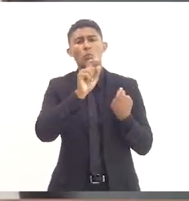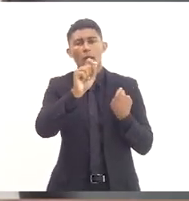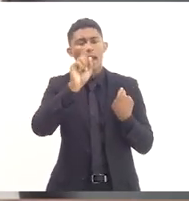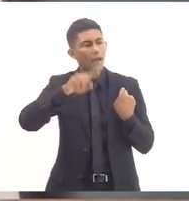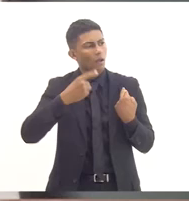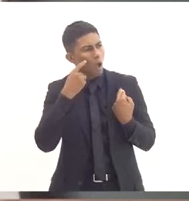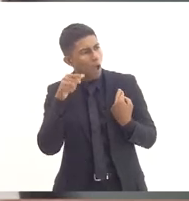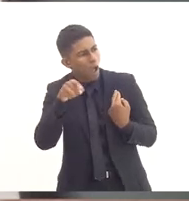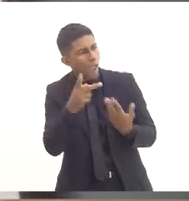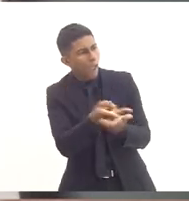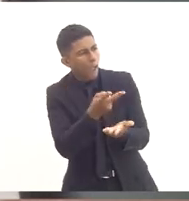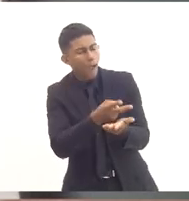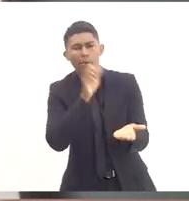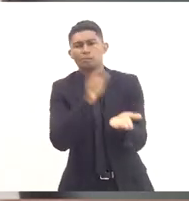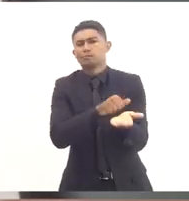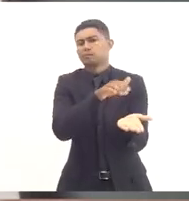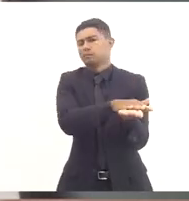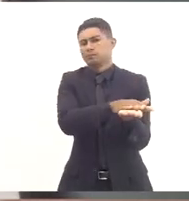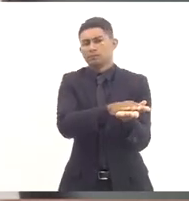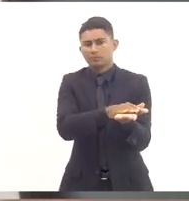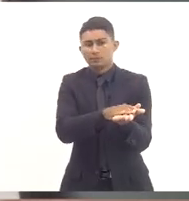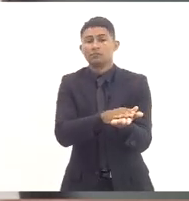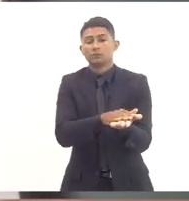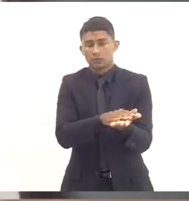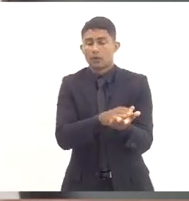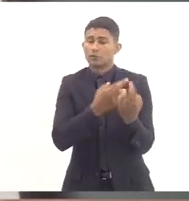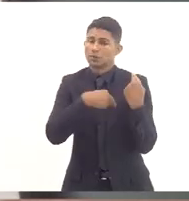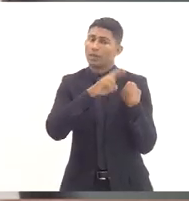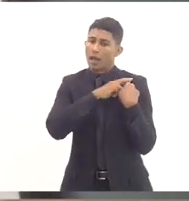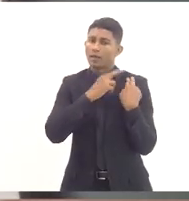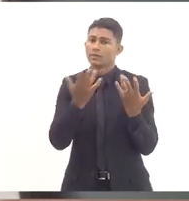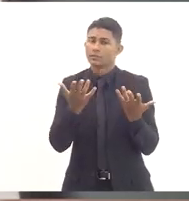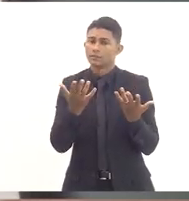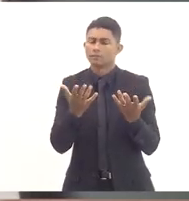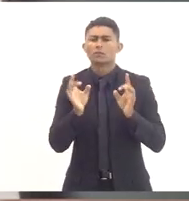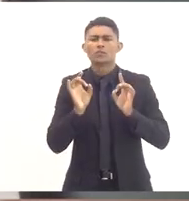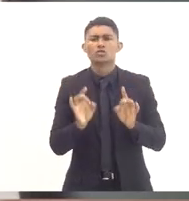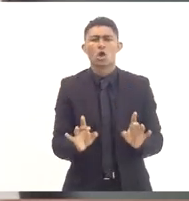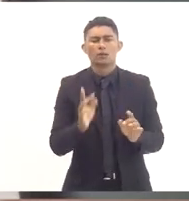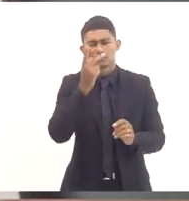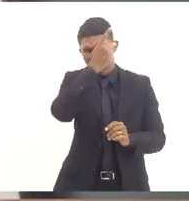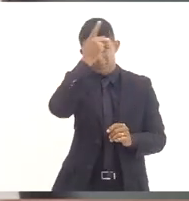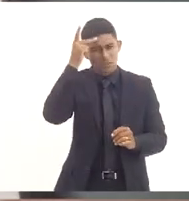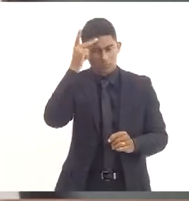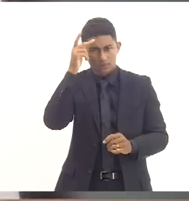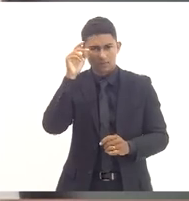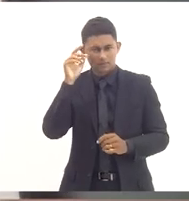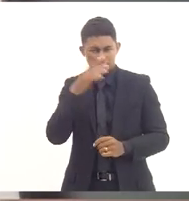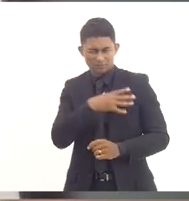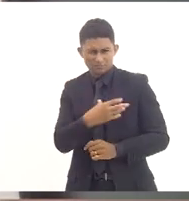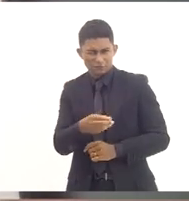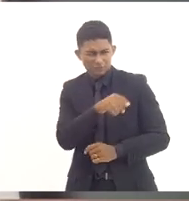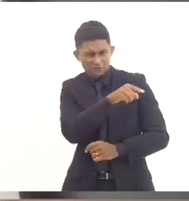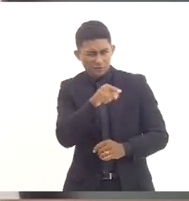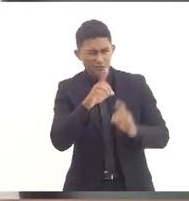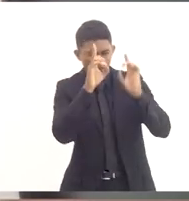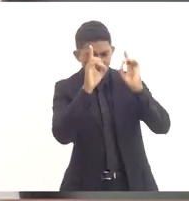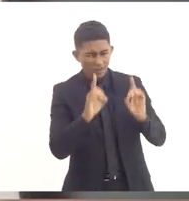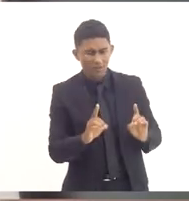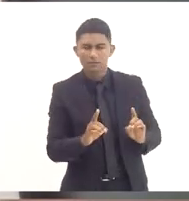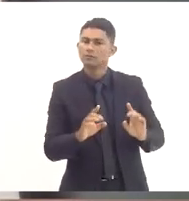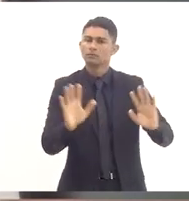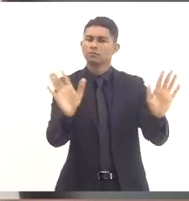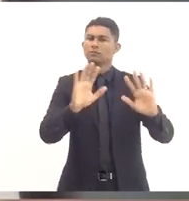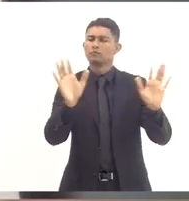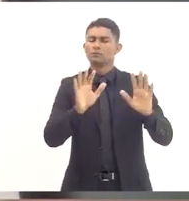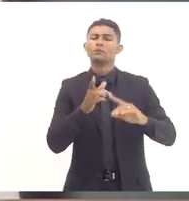responsabilidade social não é só daquele que tem um filho um parente um marido uma mulher com deficiência Até porque eu